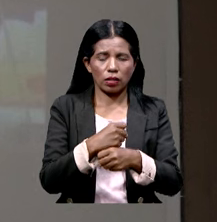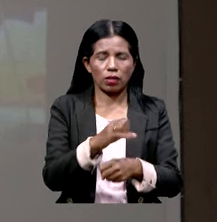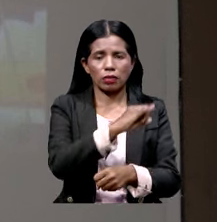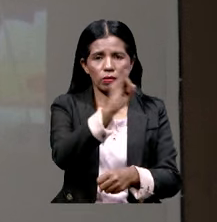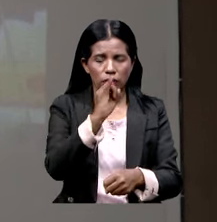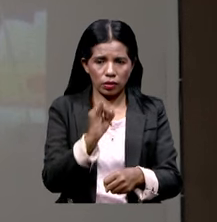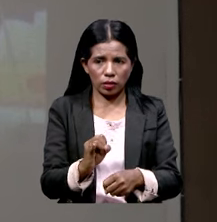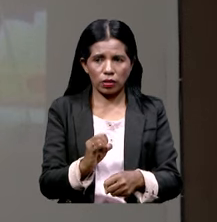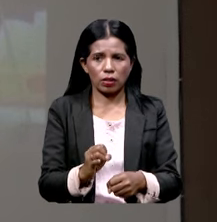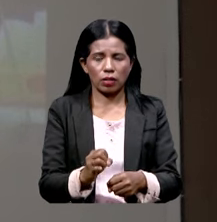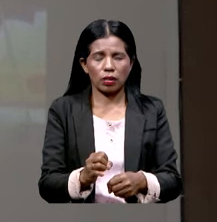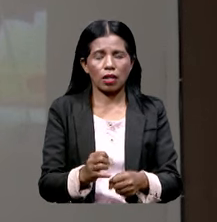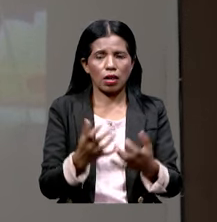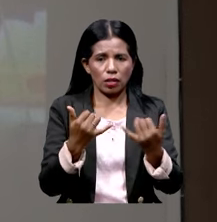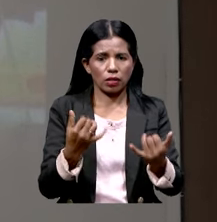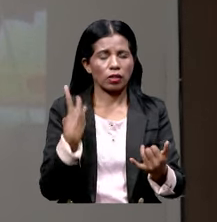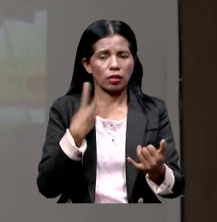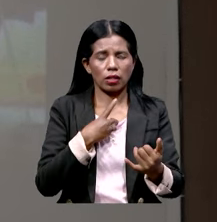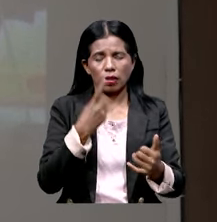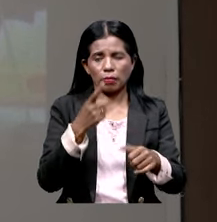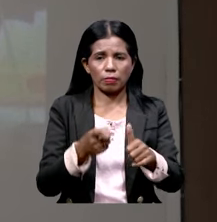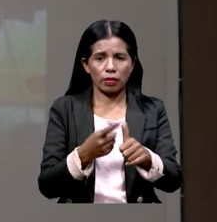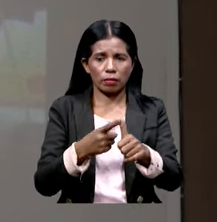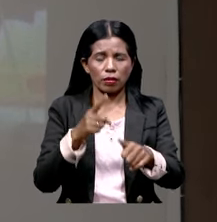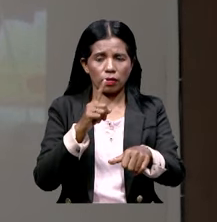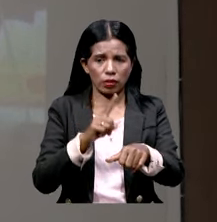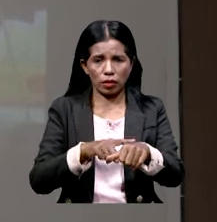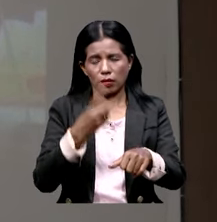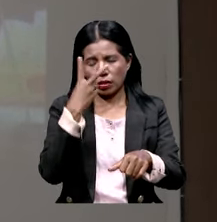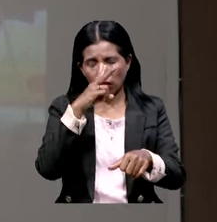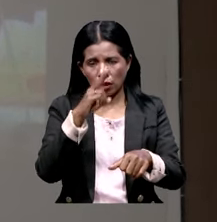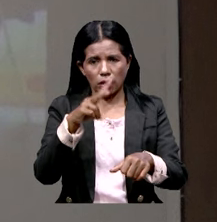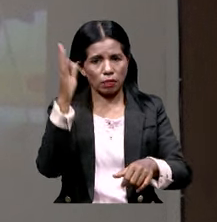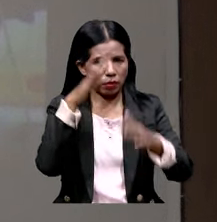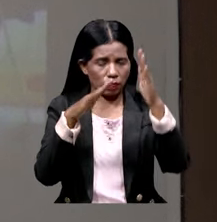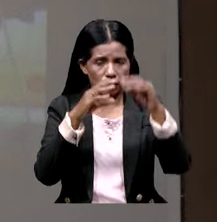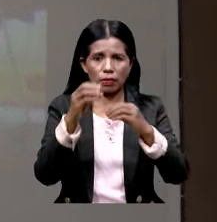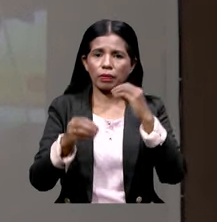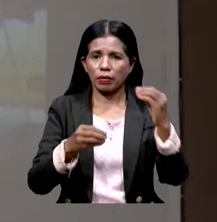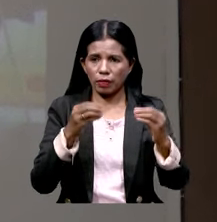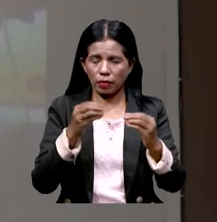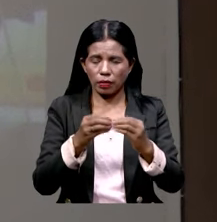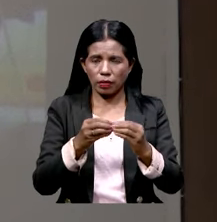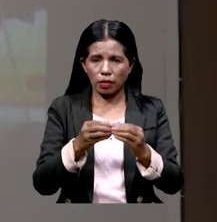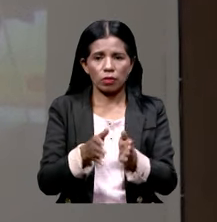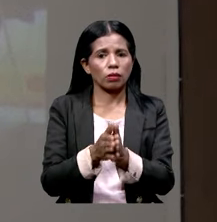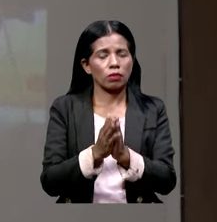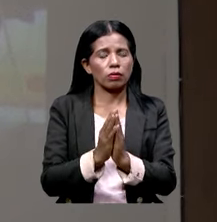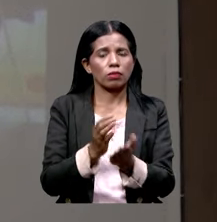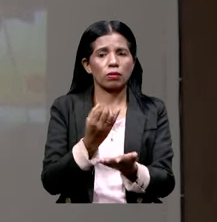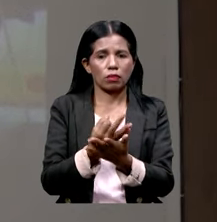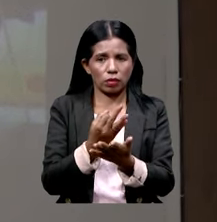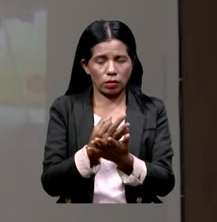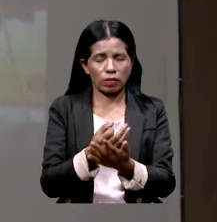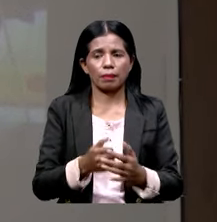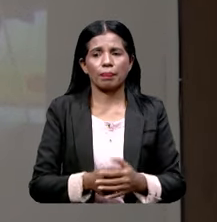investigação. Porque não é a primeira vez que ouvirmos problemas sobre cobranças ilegais,